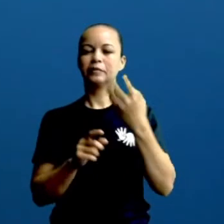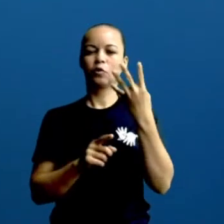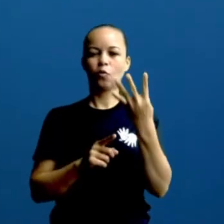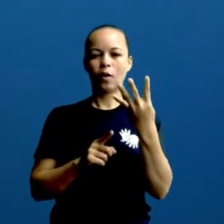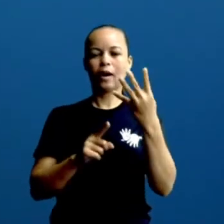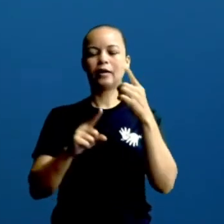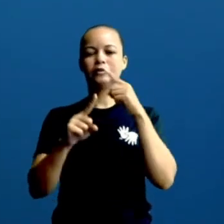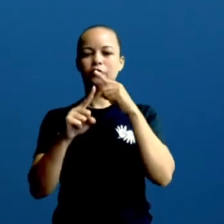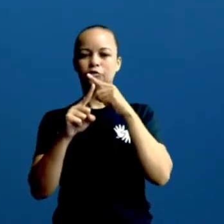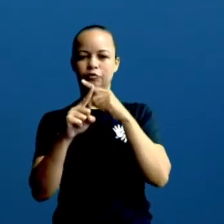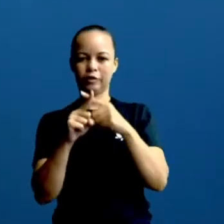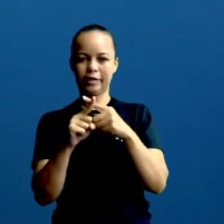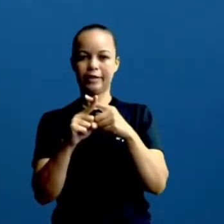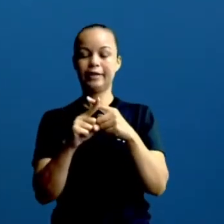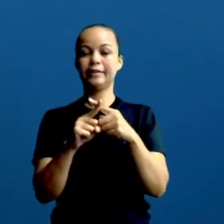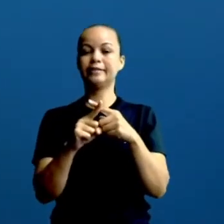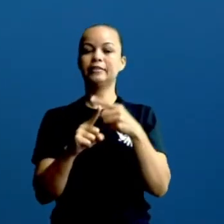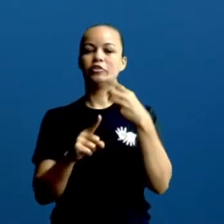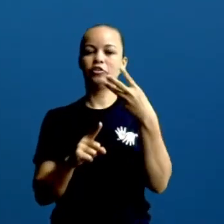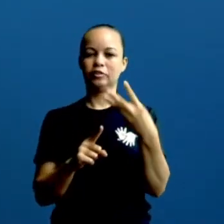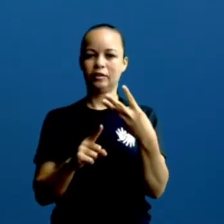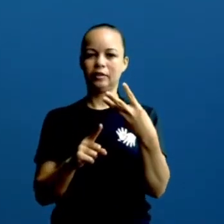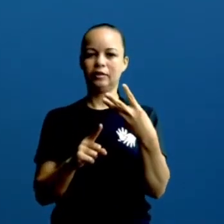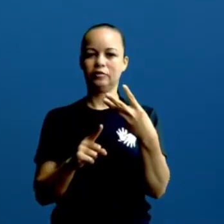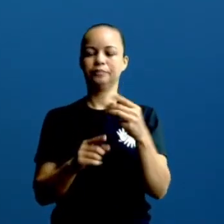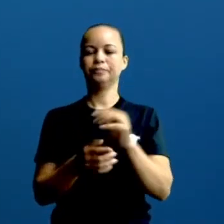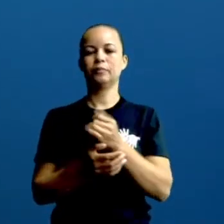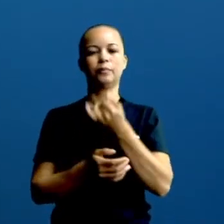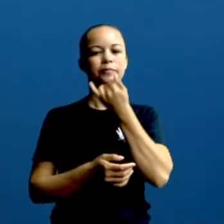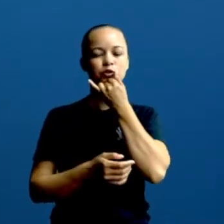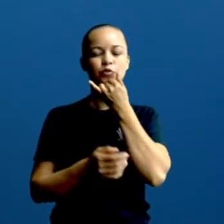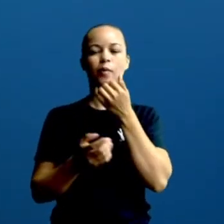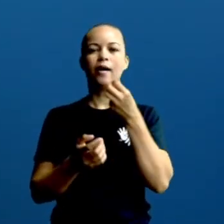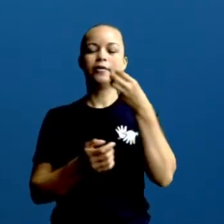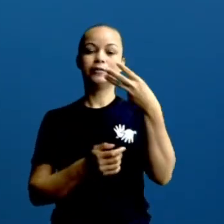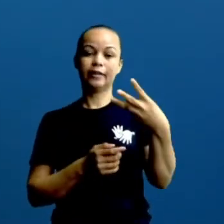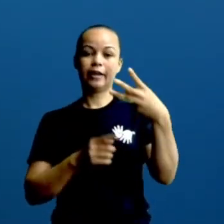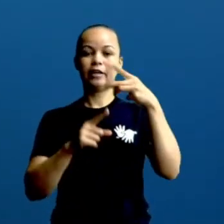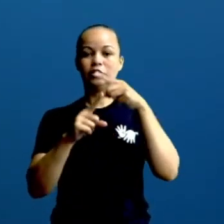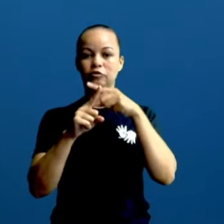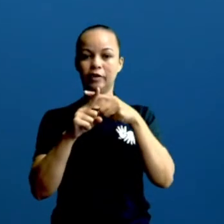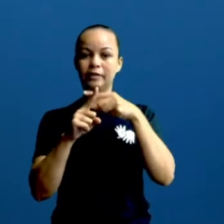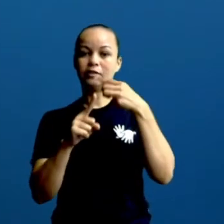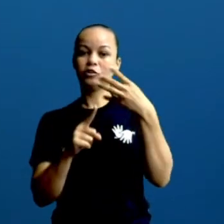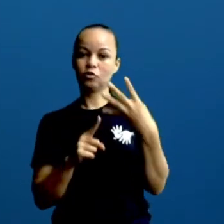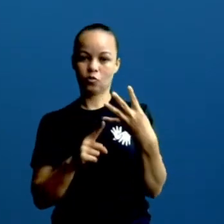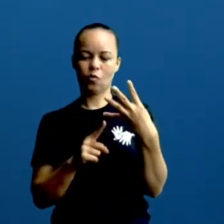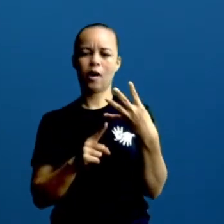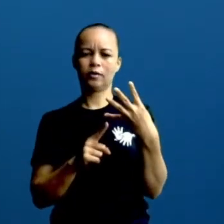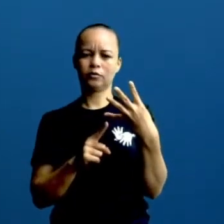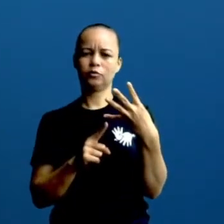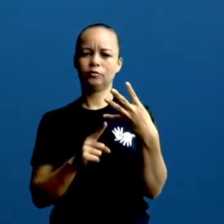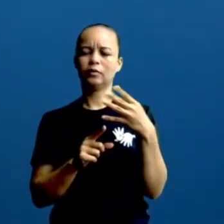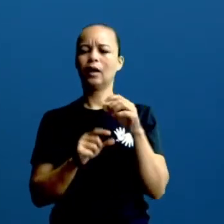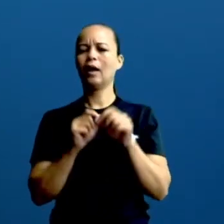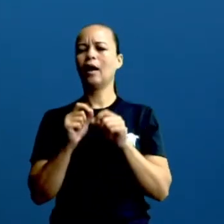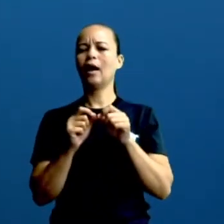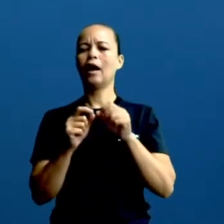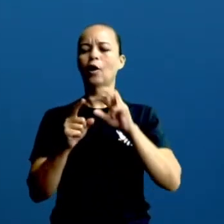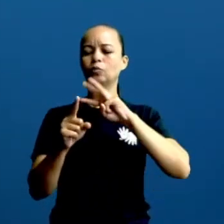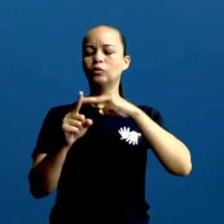quatro vezes 3 perdão 3 x 4 com